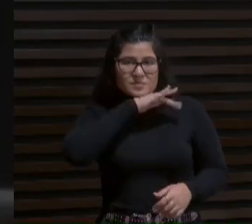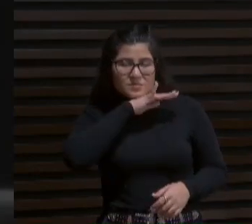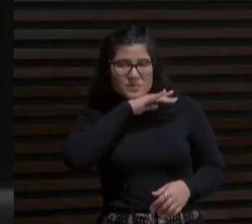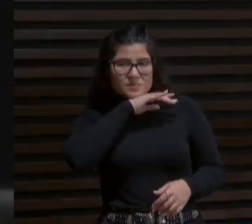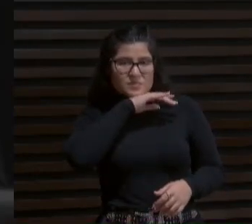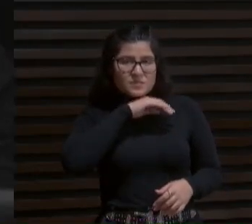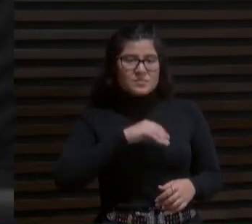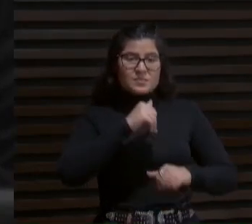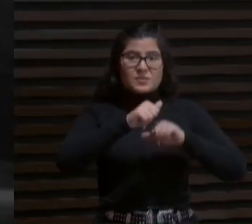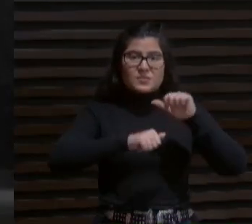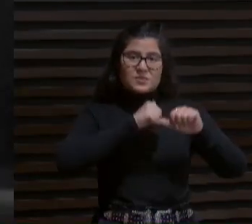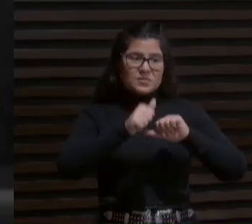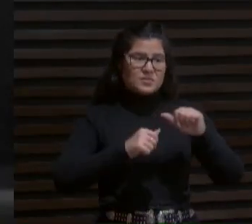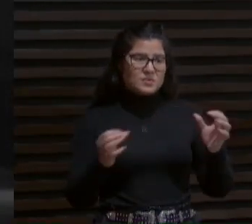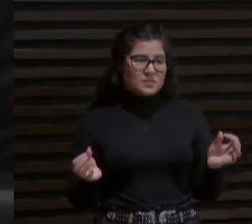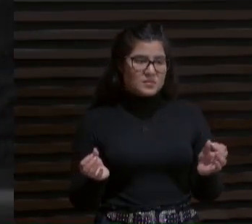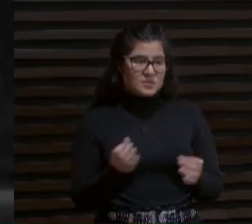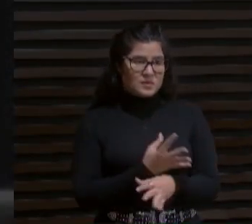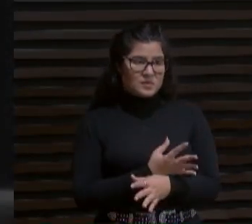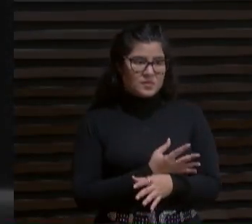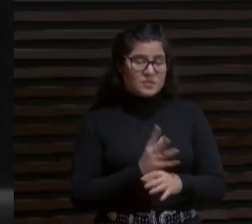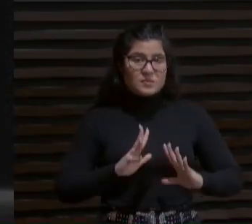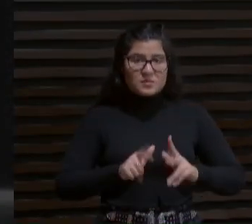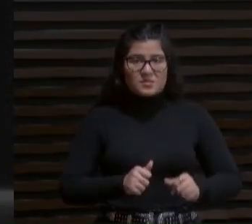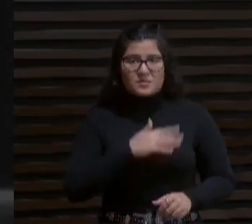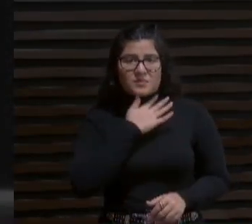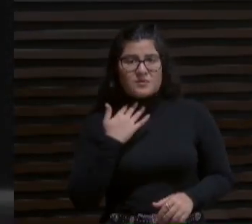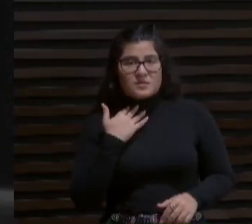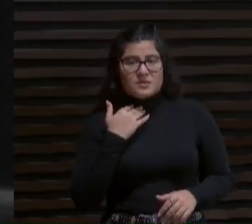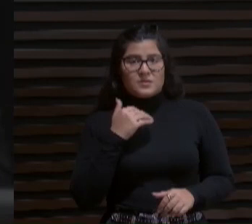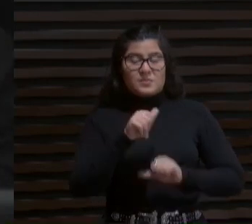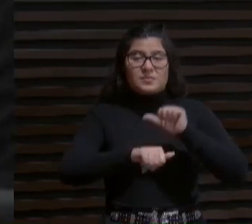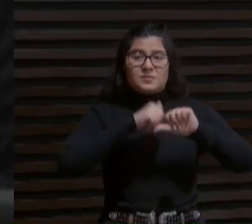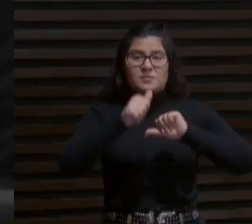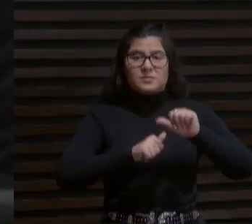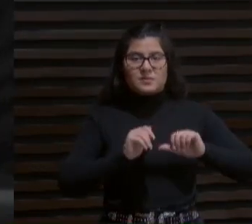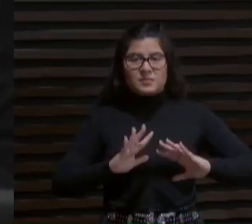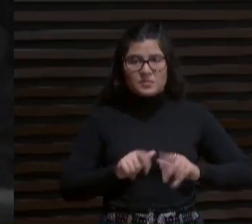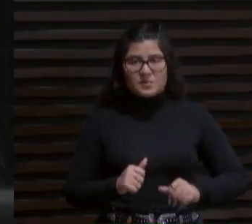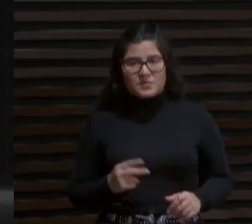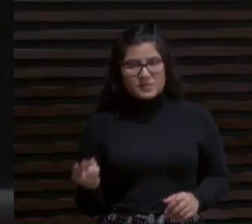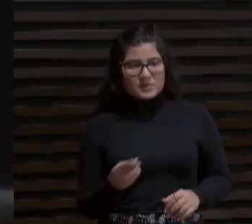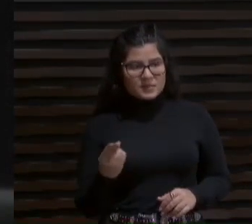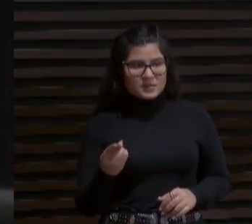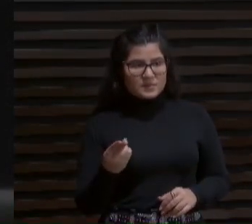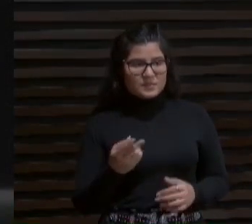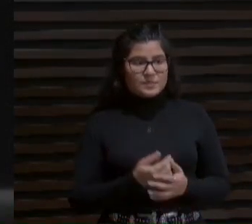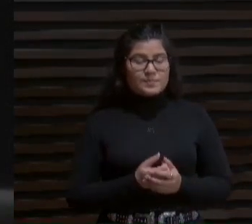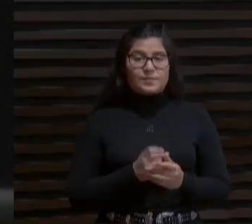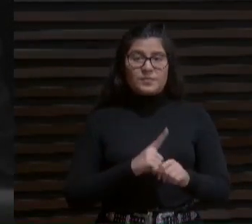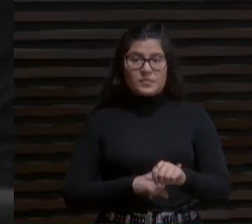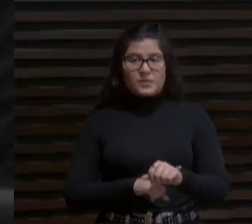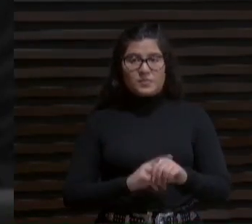revista da incorruptibilidade e que o corpo mortal se revista da imortalidade. E quando este